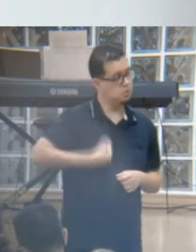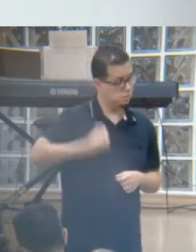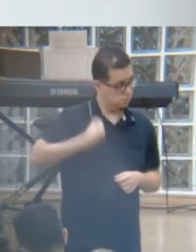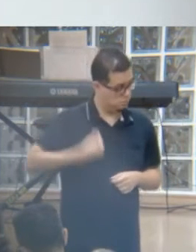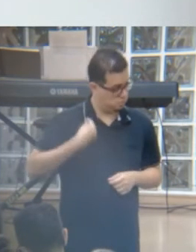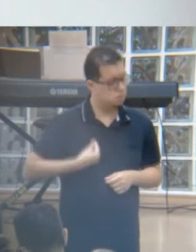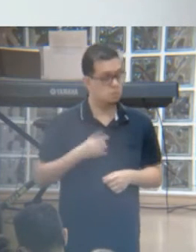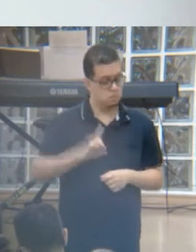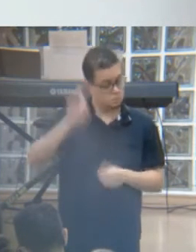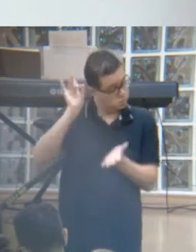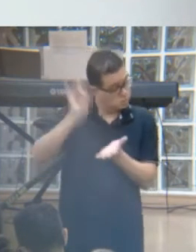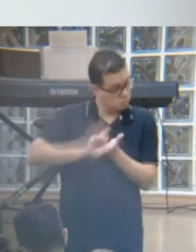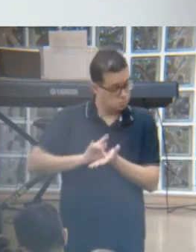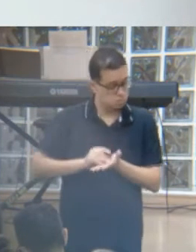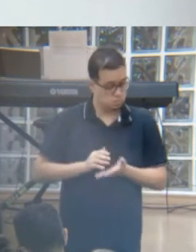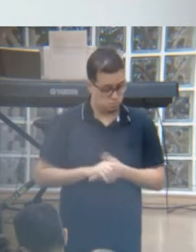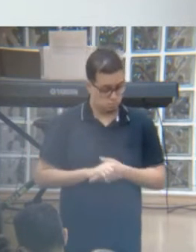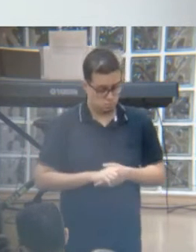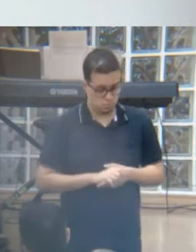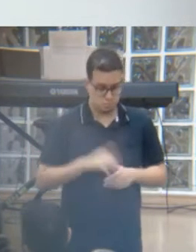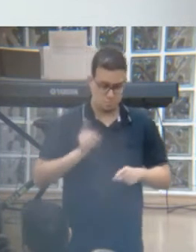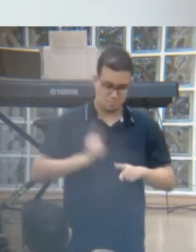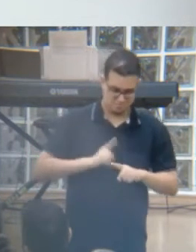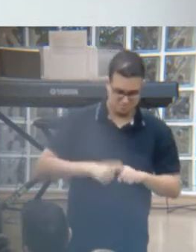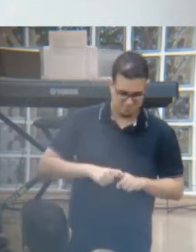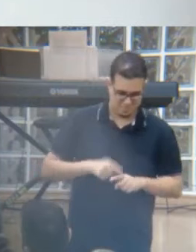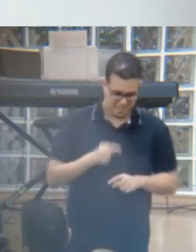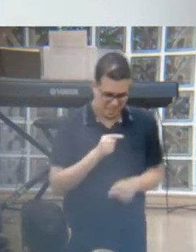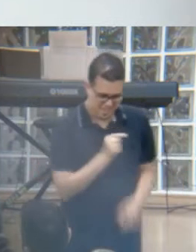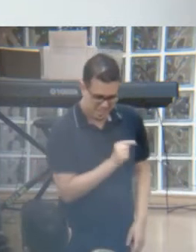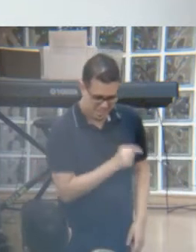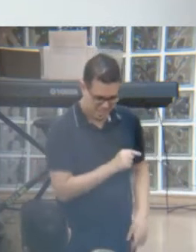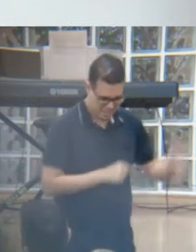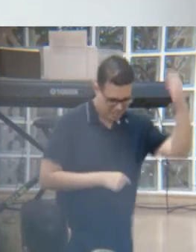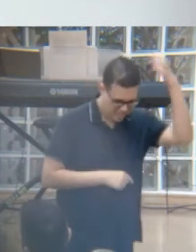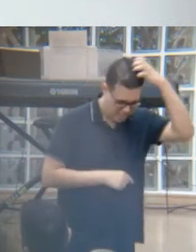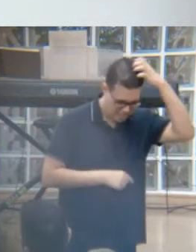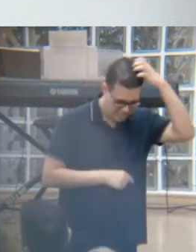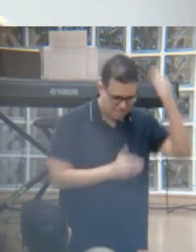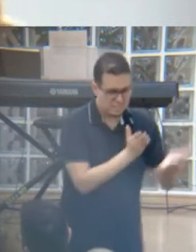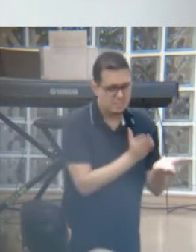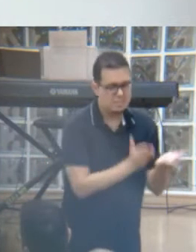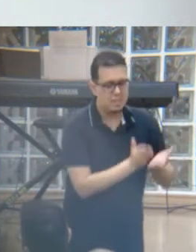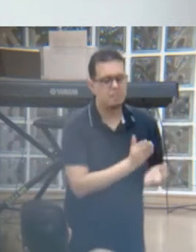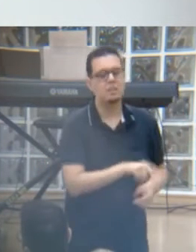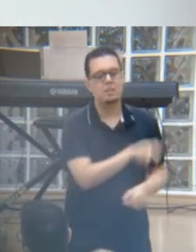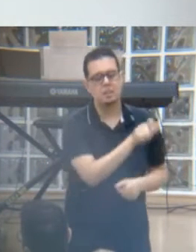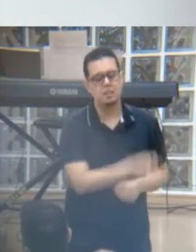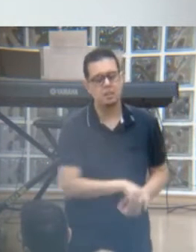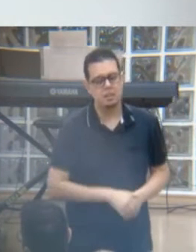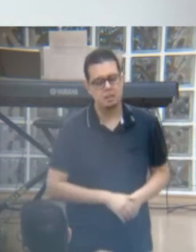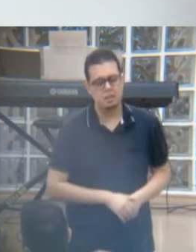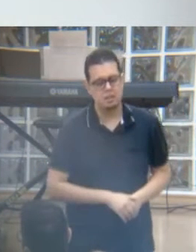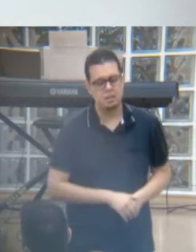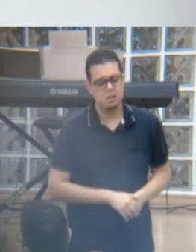verdadeiro, porque o Deus a quem ele estava servindo se chamava Baal, cujo significado é Senhor. Mas